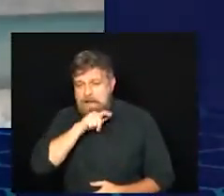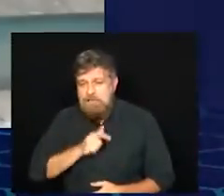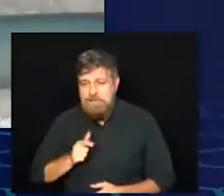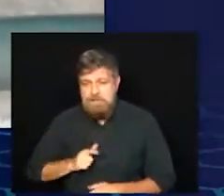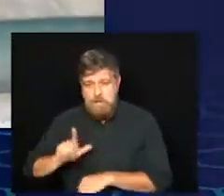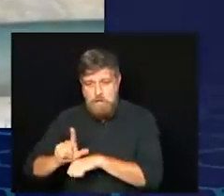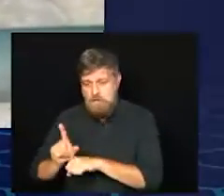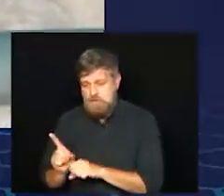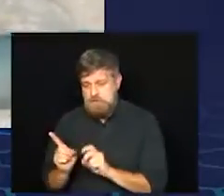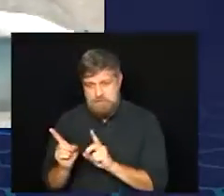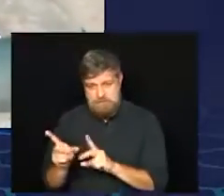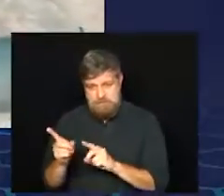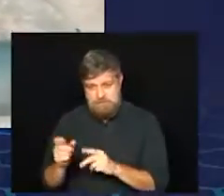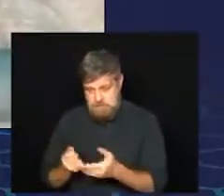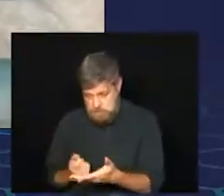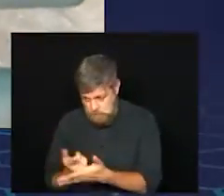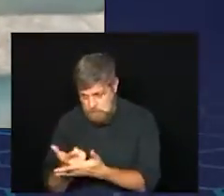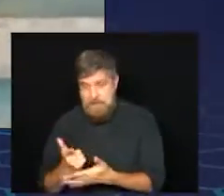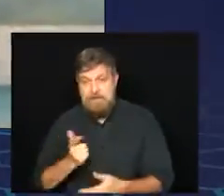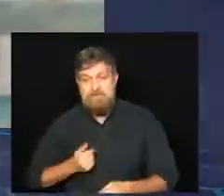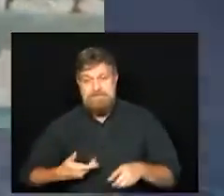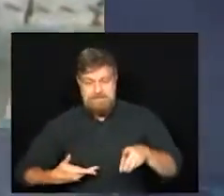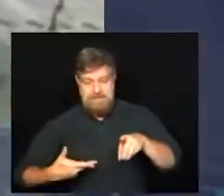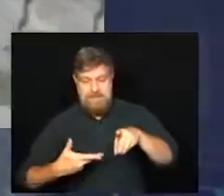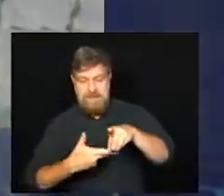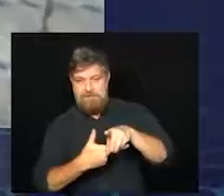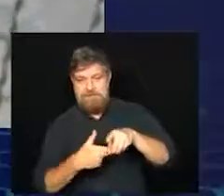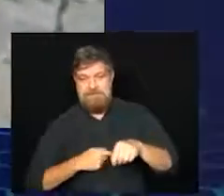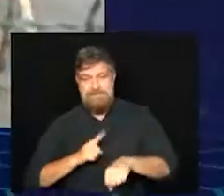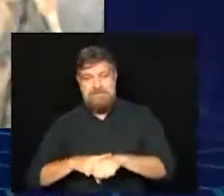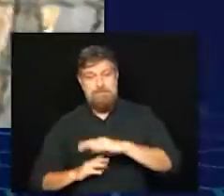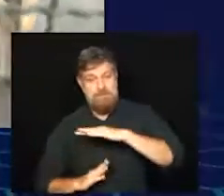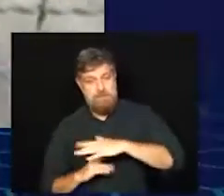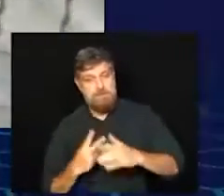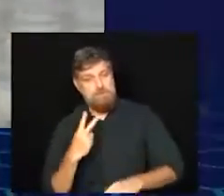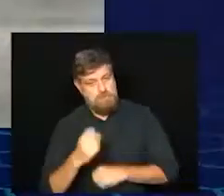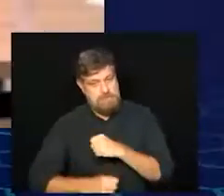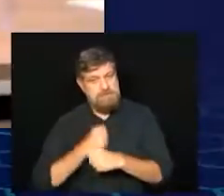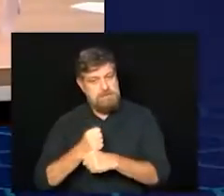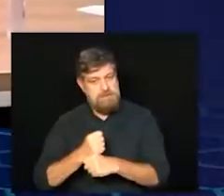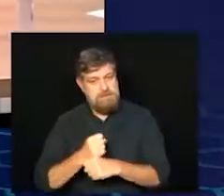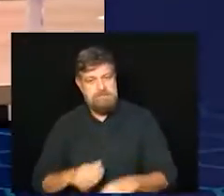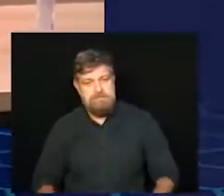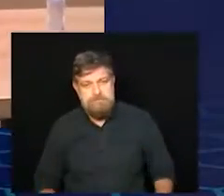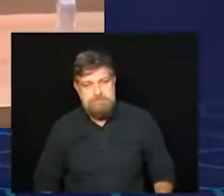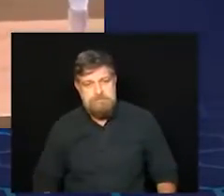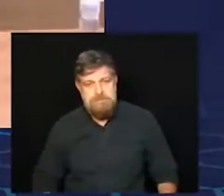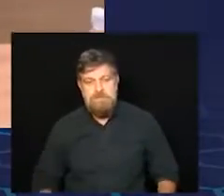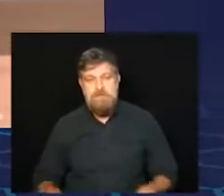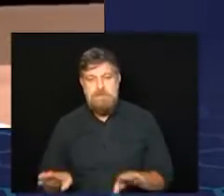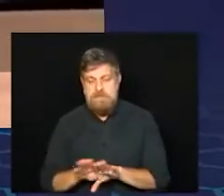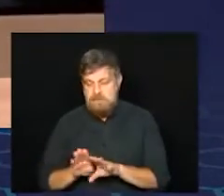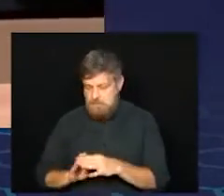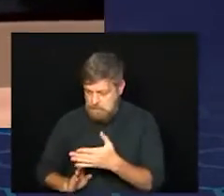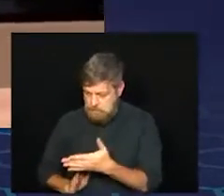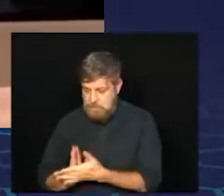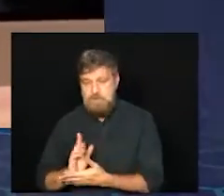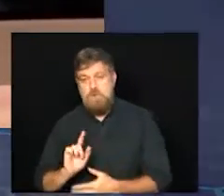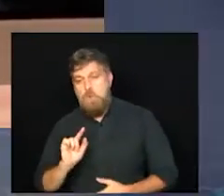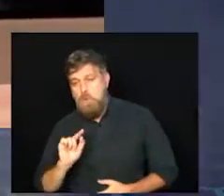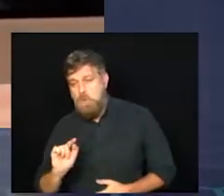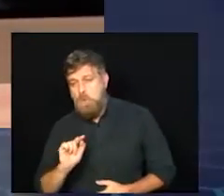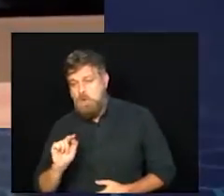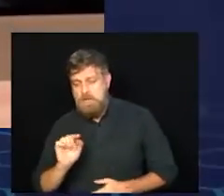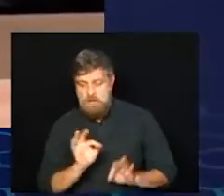de criadores devem ser castrados com no máximo 2 anos. Também é aprovado em primeira